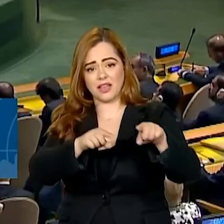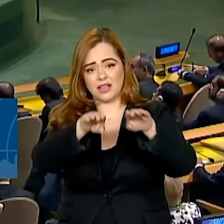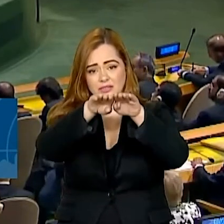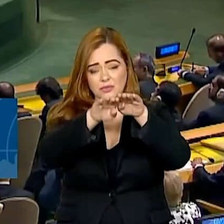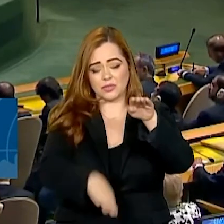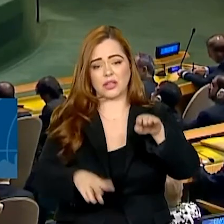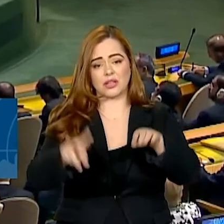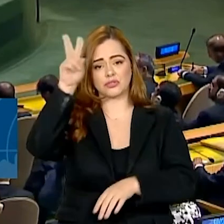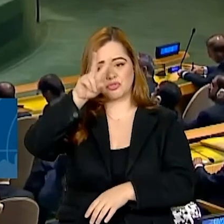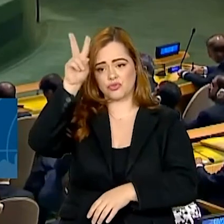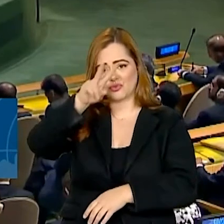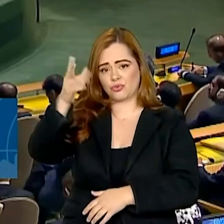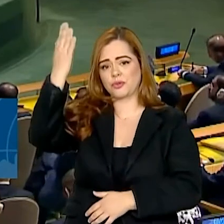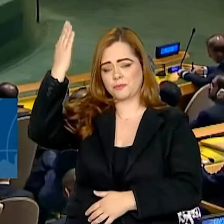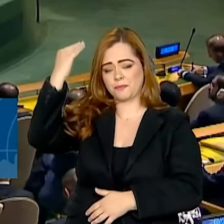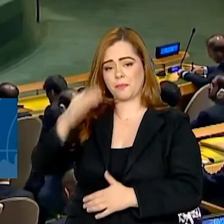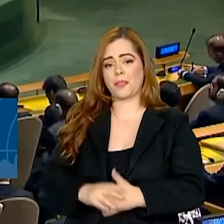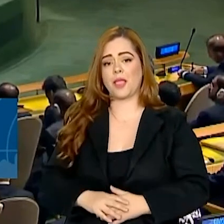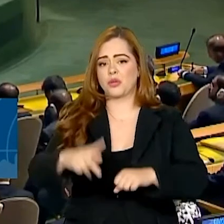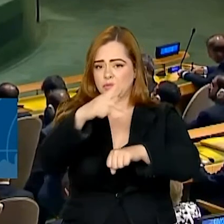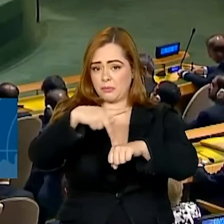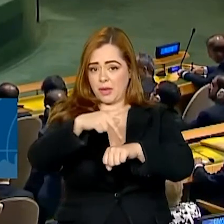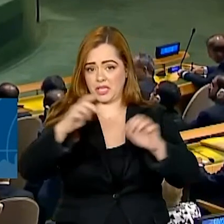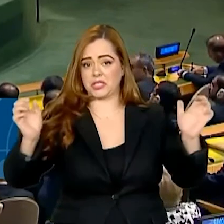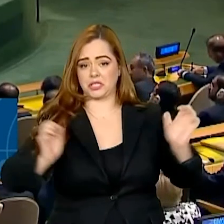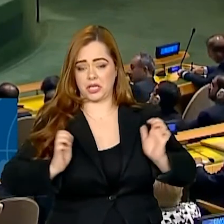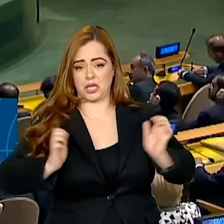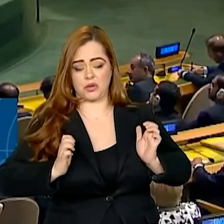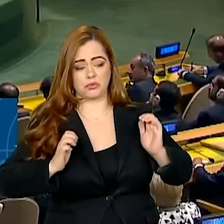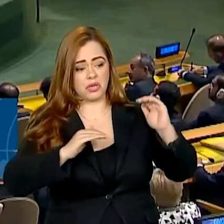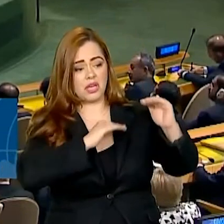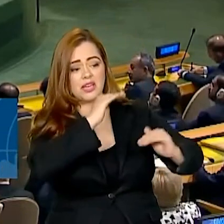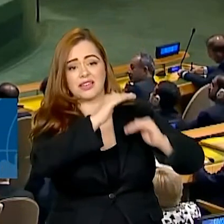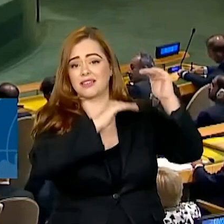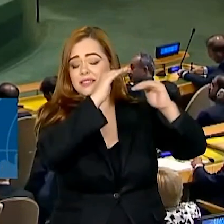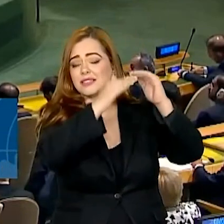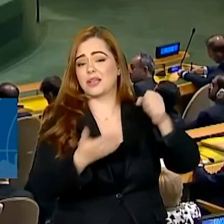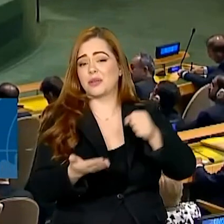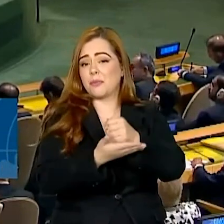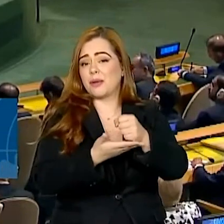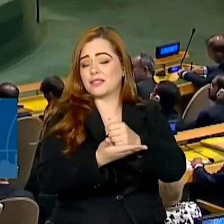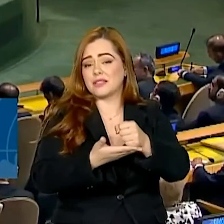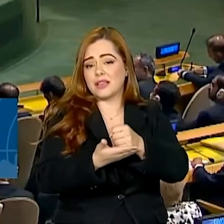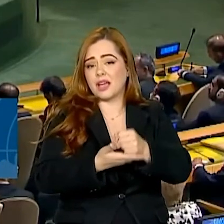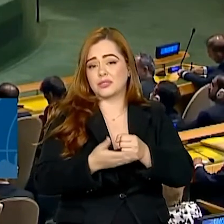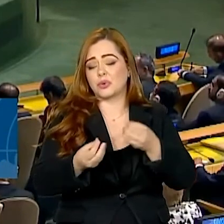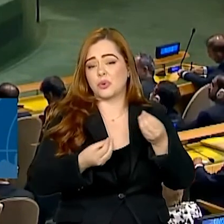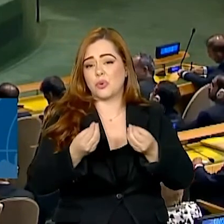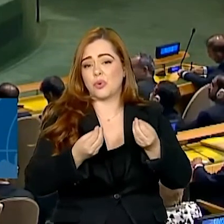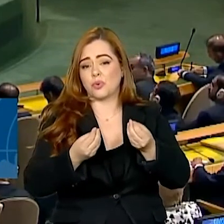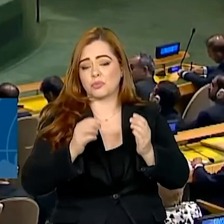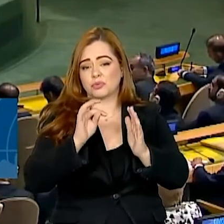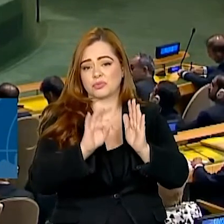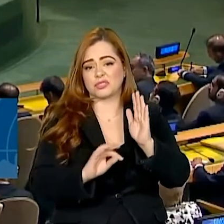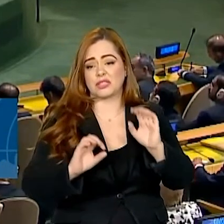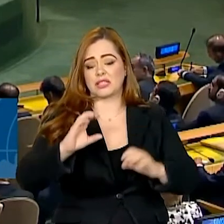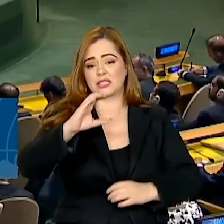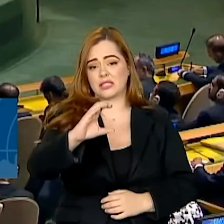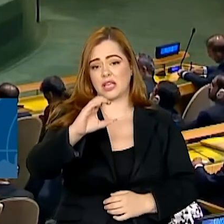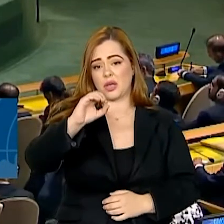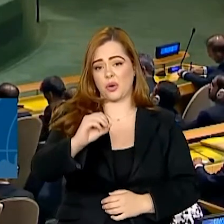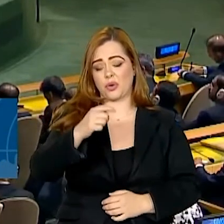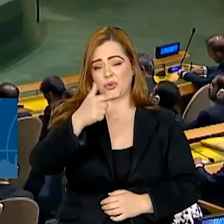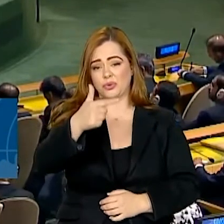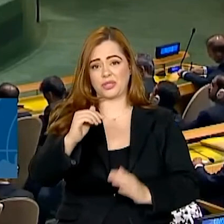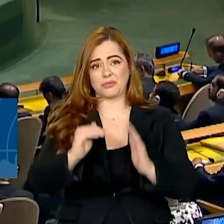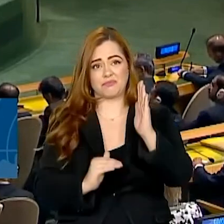desigualdades históricas. Os países ricos cresceram baseado em um modelo com alta taxa de emissão de gases